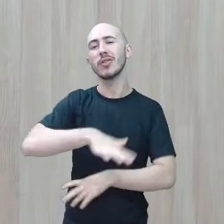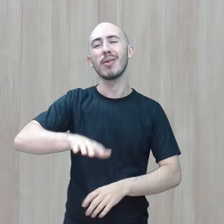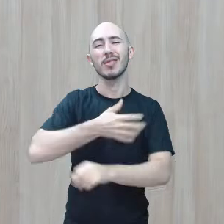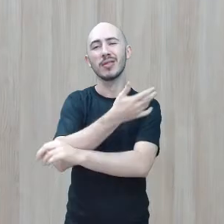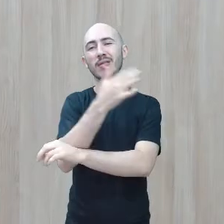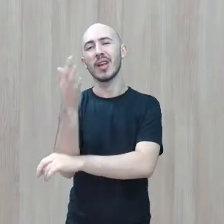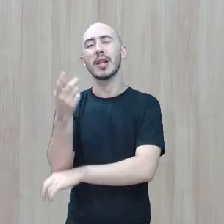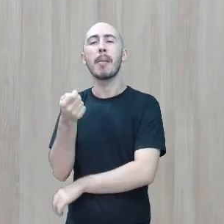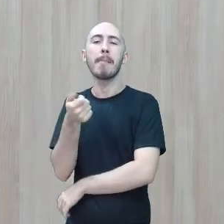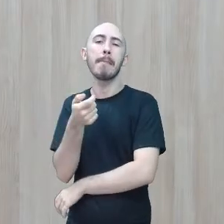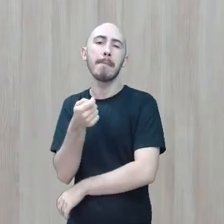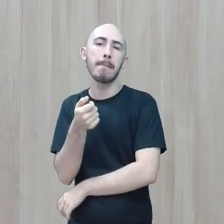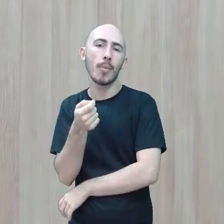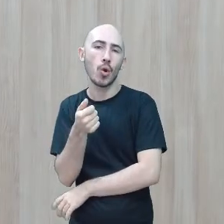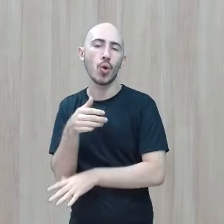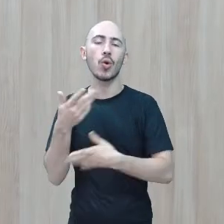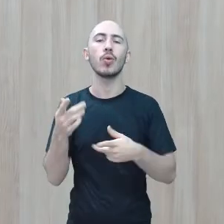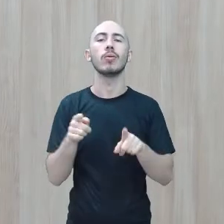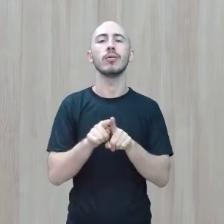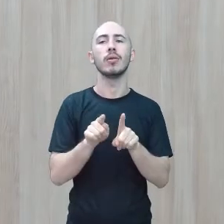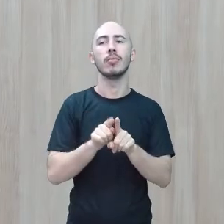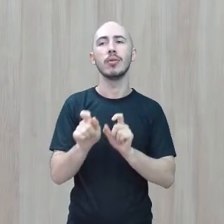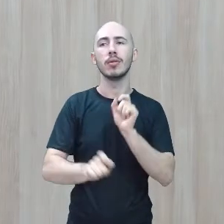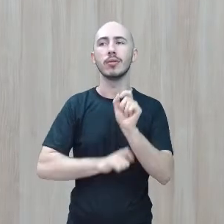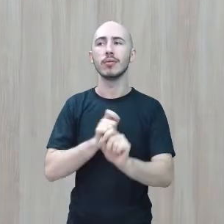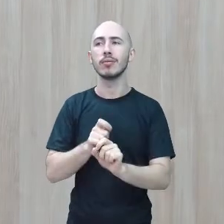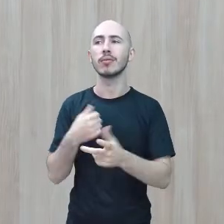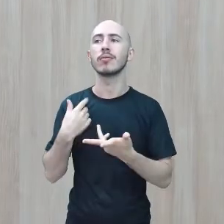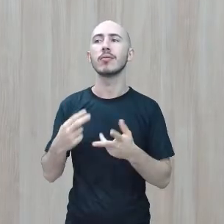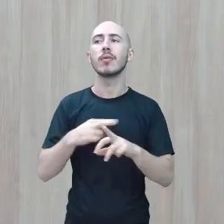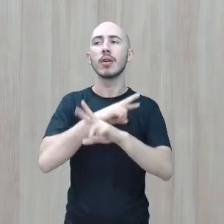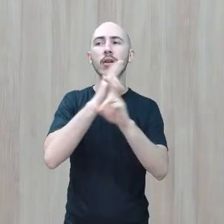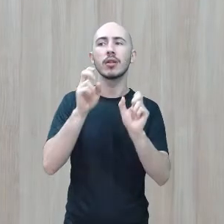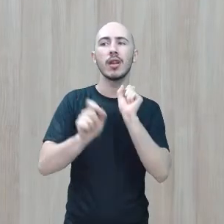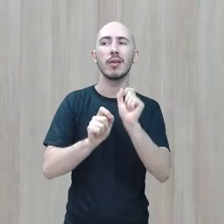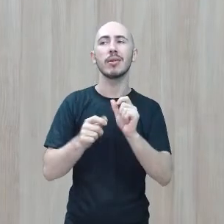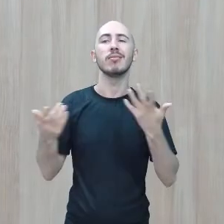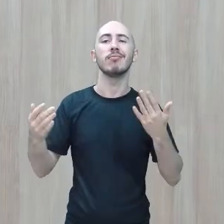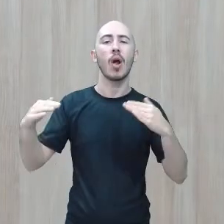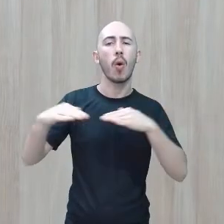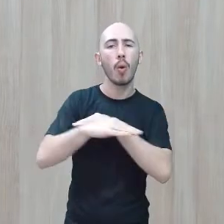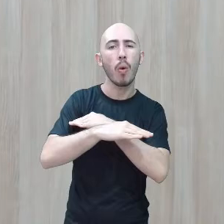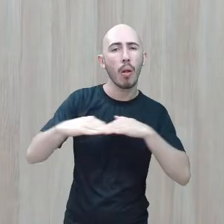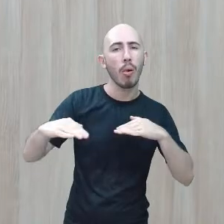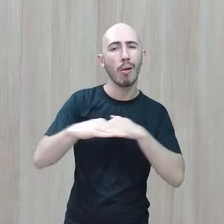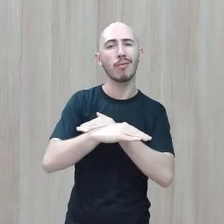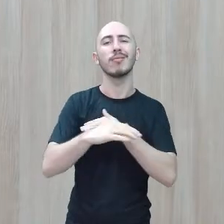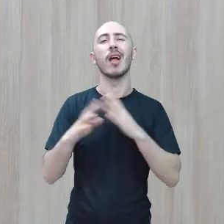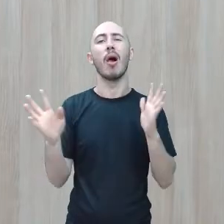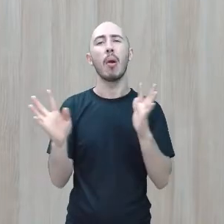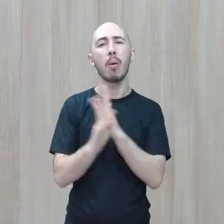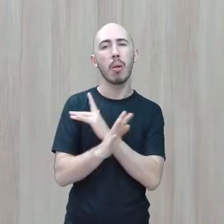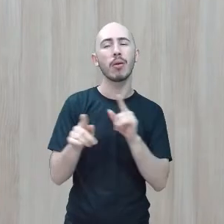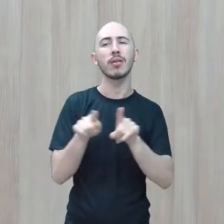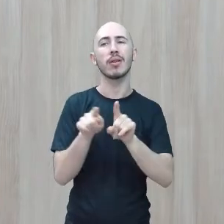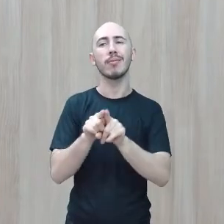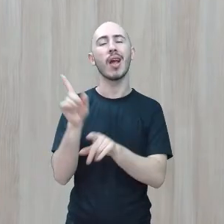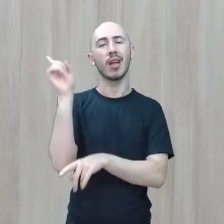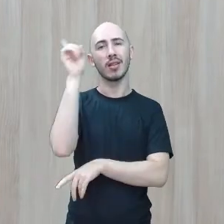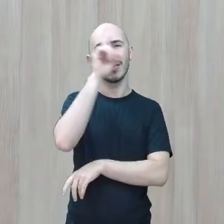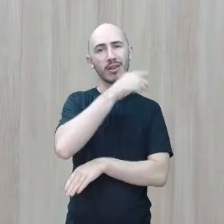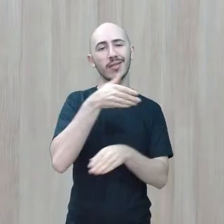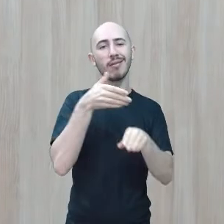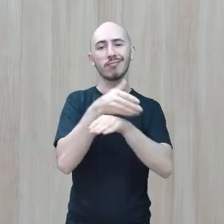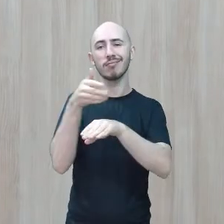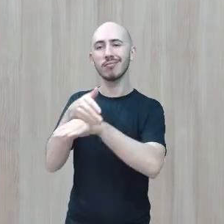né? A gente vê várias questões de trânsito, de mobilidade, dificuldade de acesso